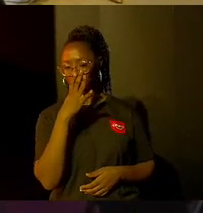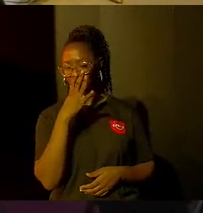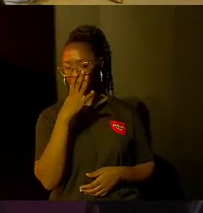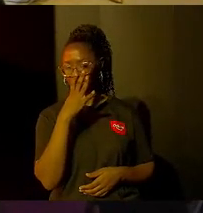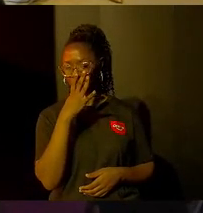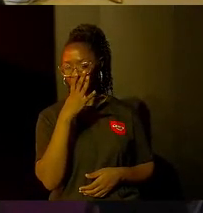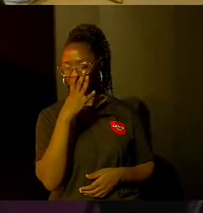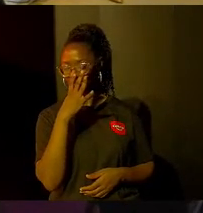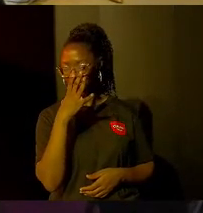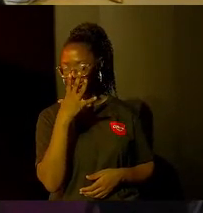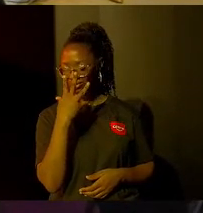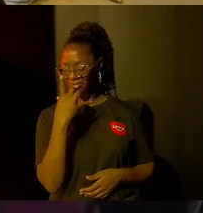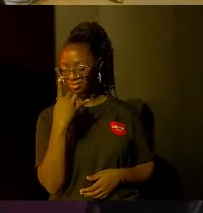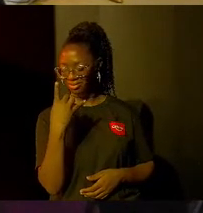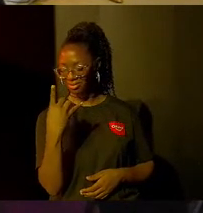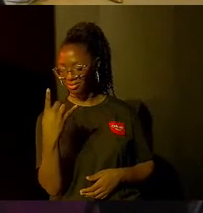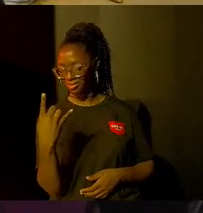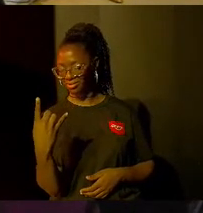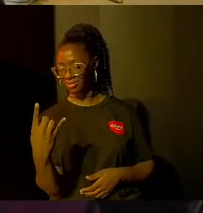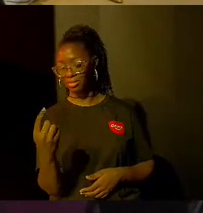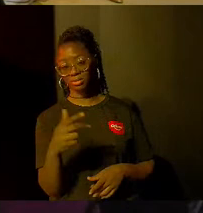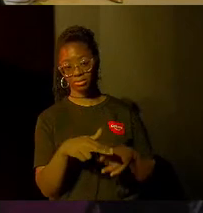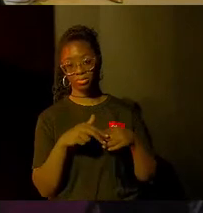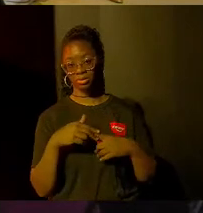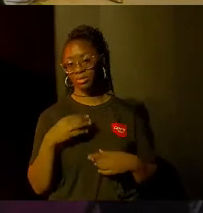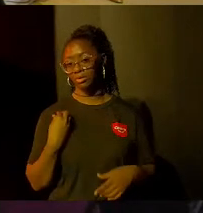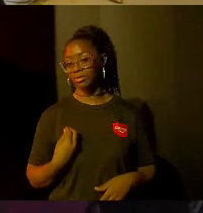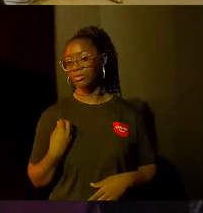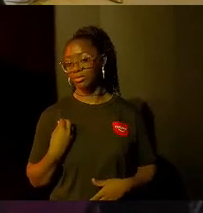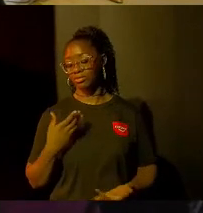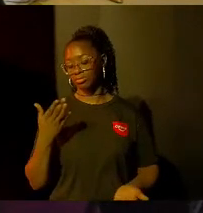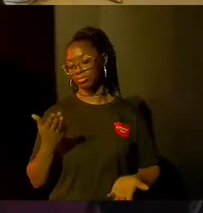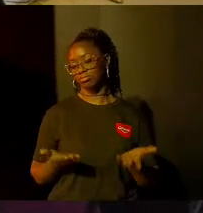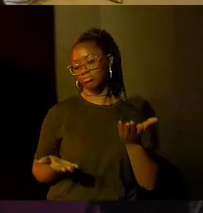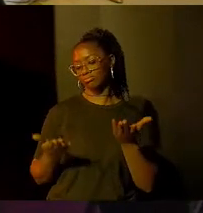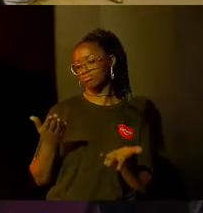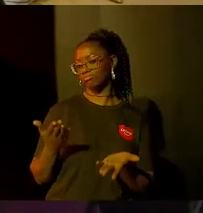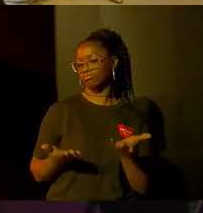porque eu fiz um balanço propositalmente